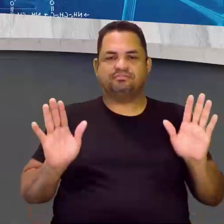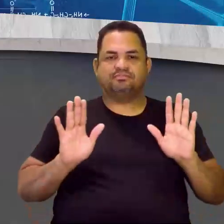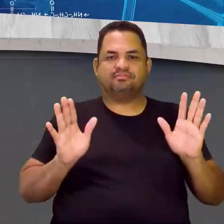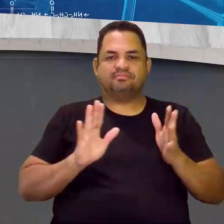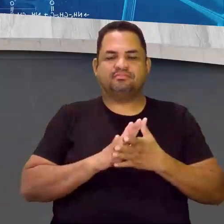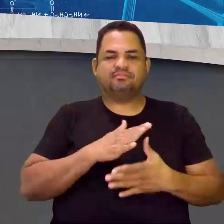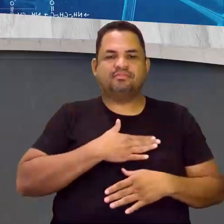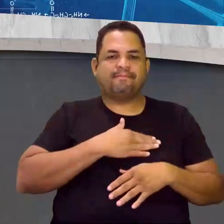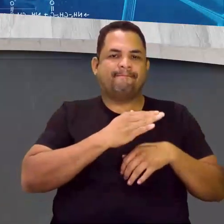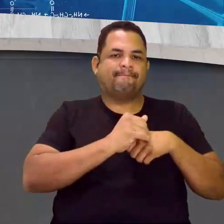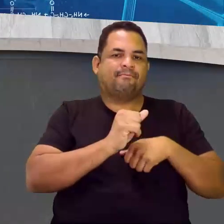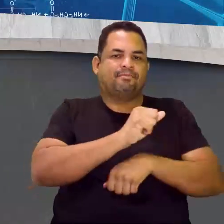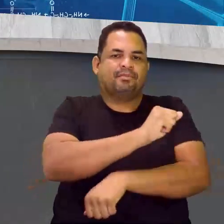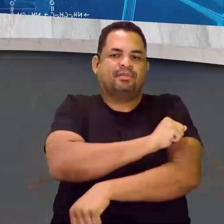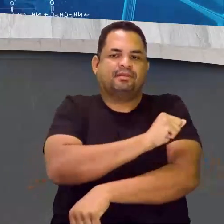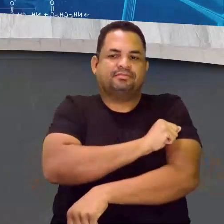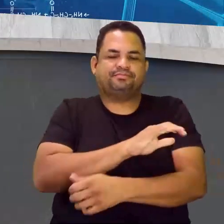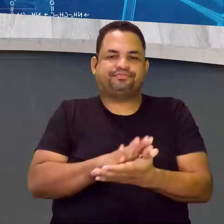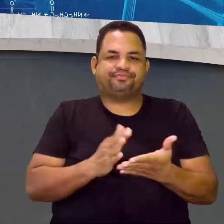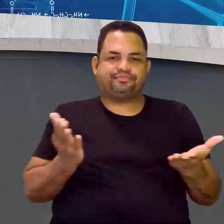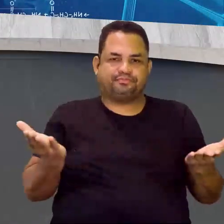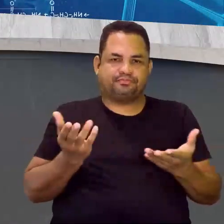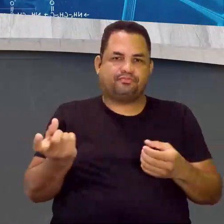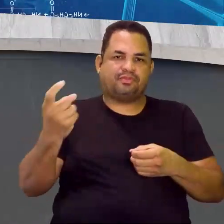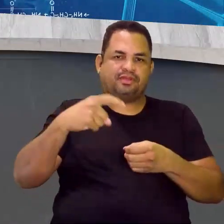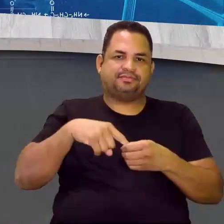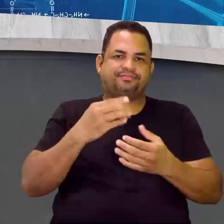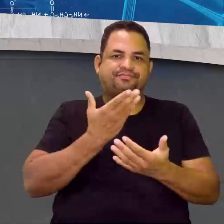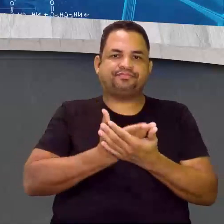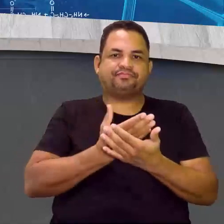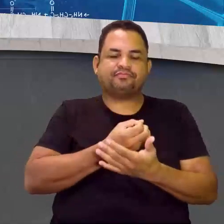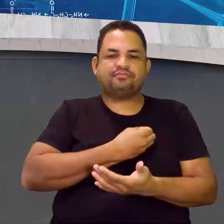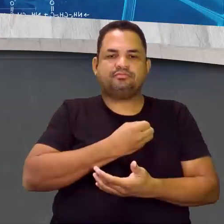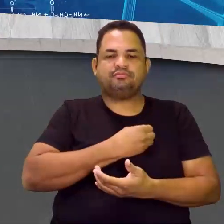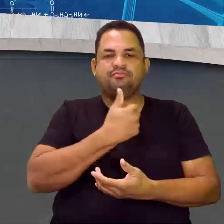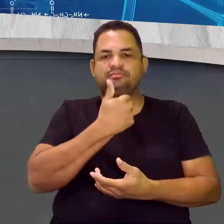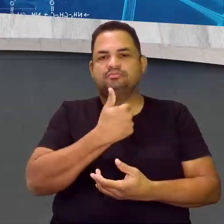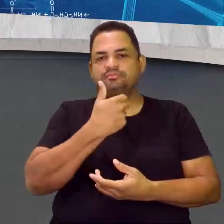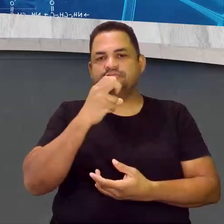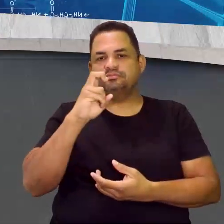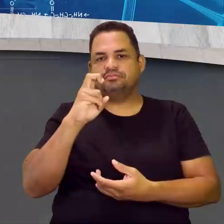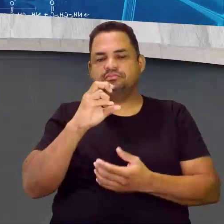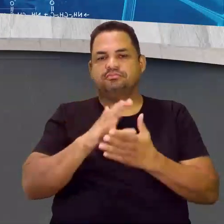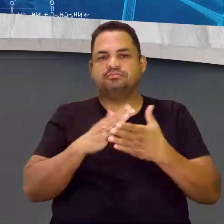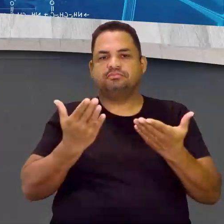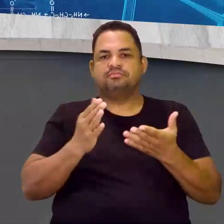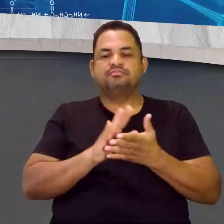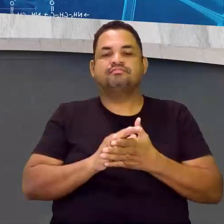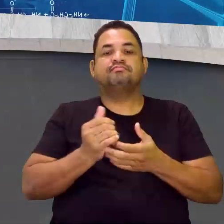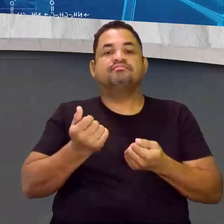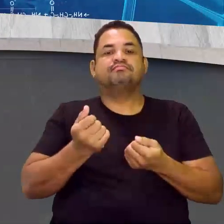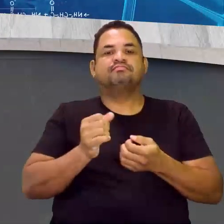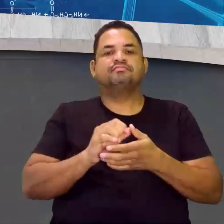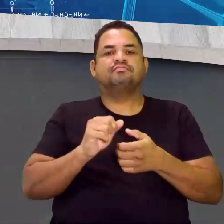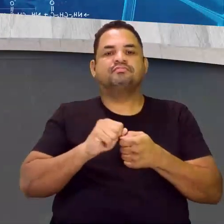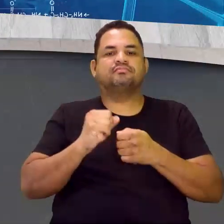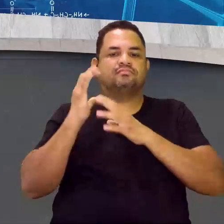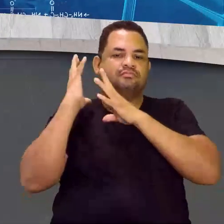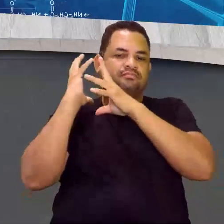Olá, meu caro aluno, olha aí, estamos aqui de volta nessa aula de número 15, que é exatamente para fazer